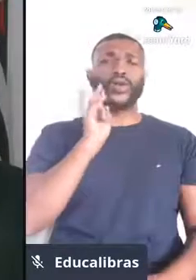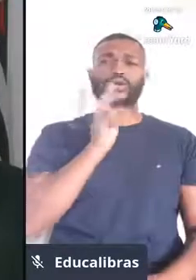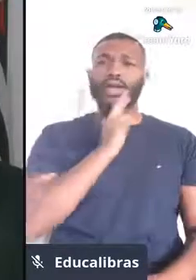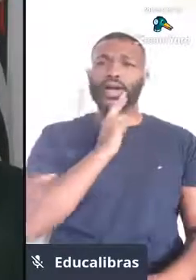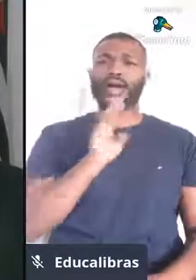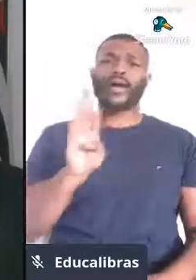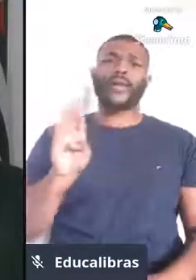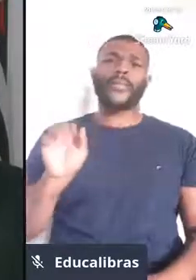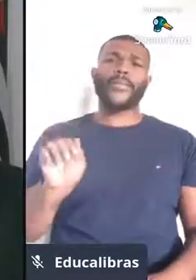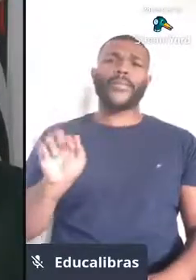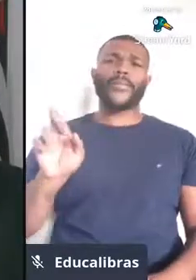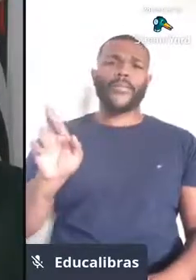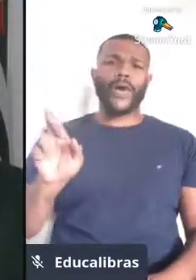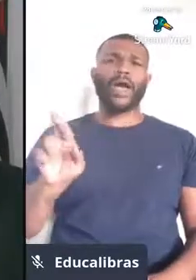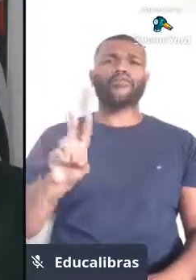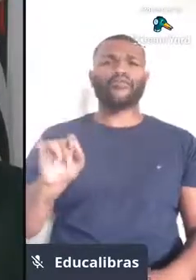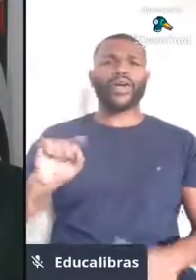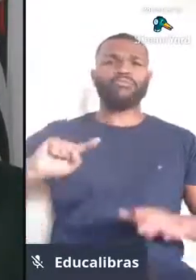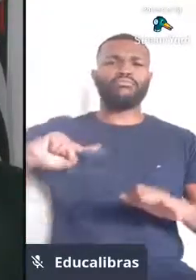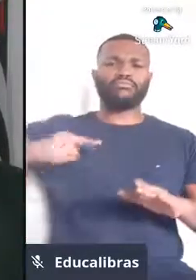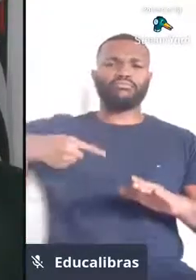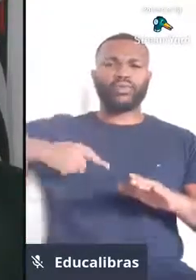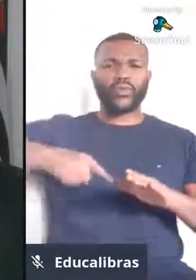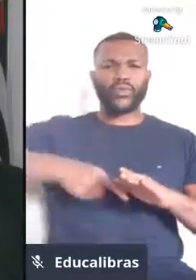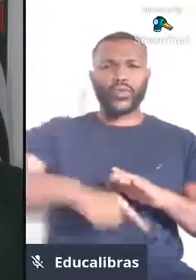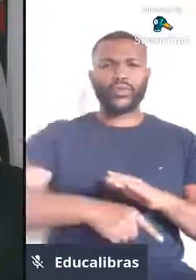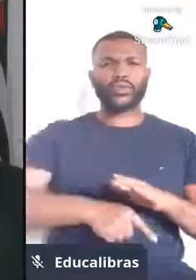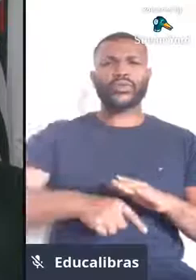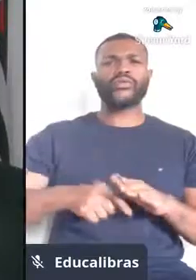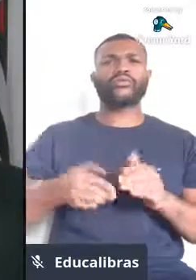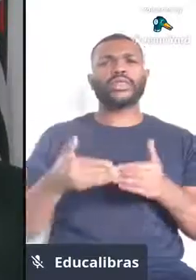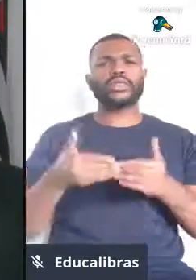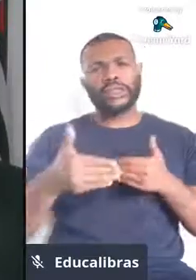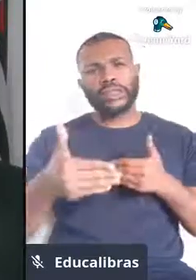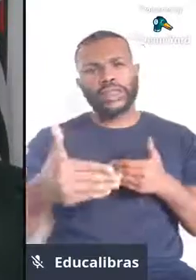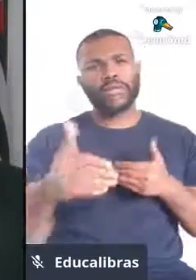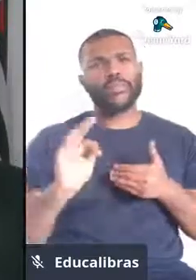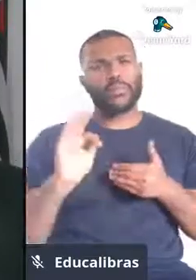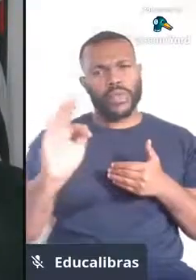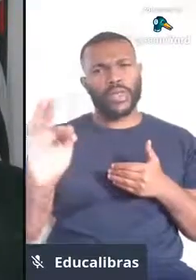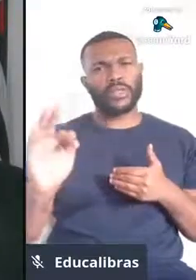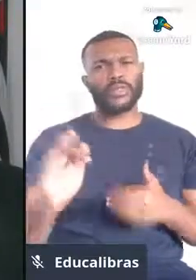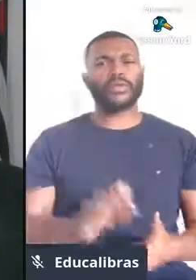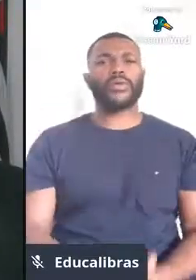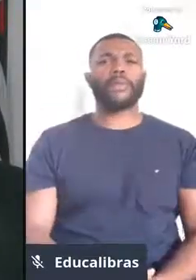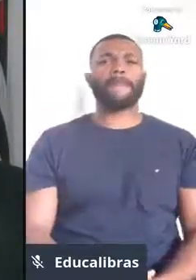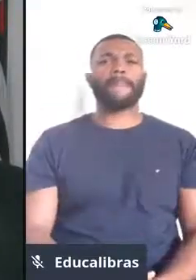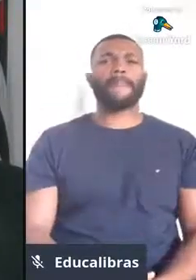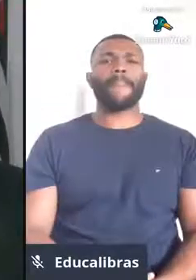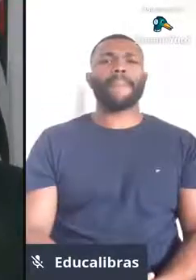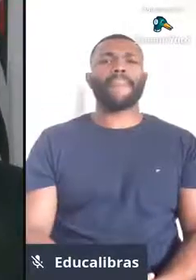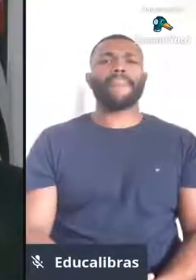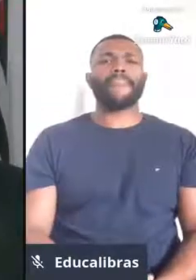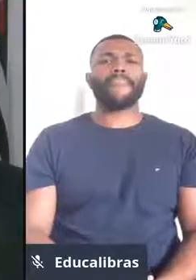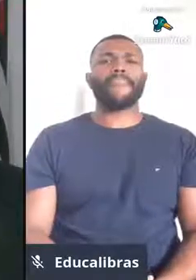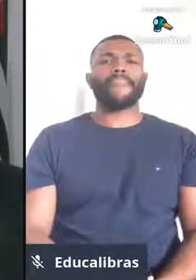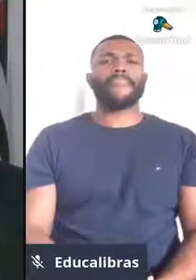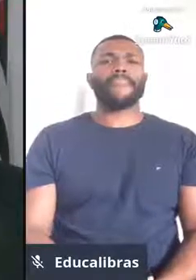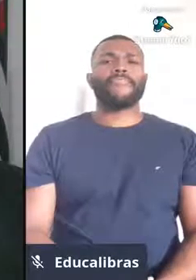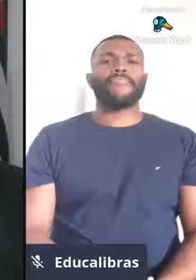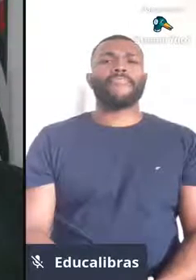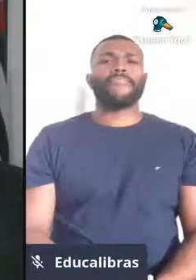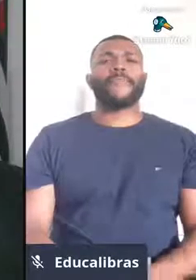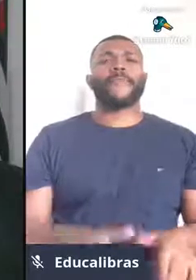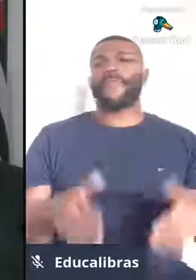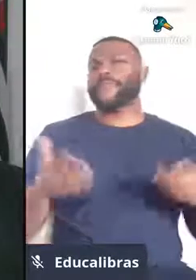vai ser muito profundo nos próximos tempos, né? E muito bom.